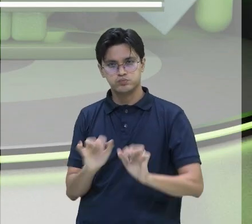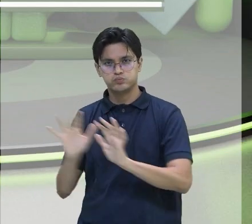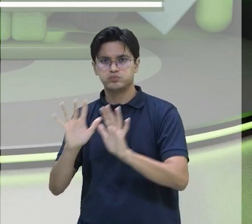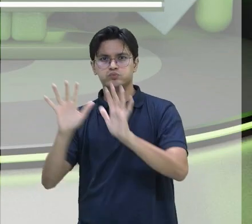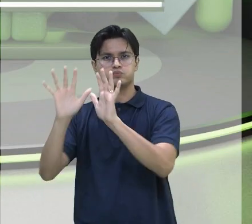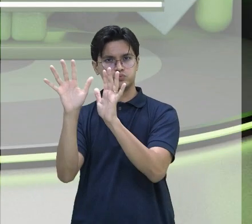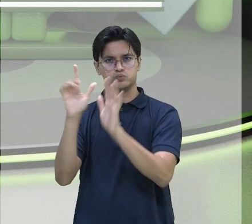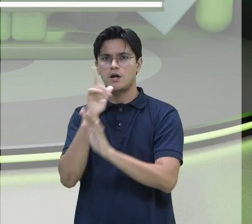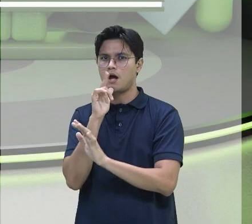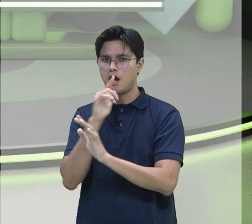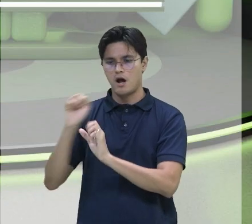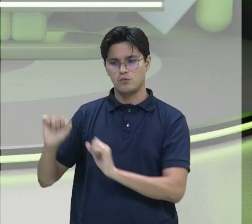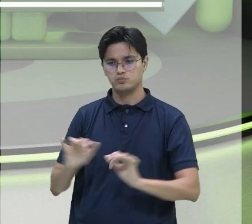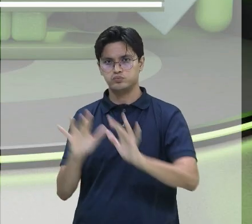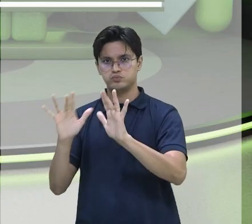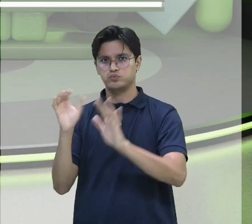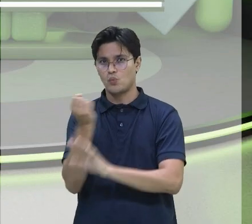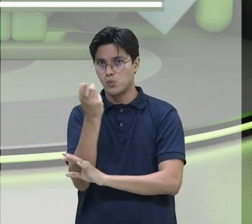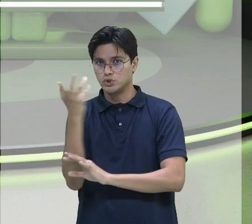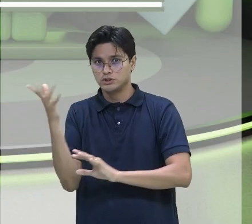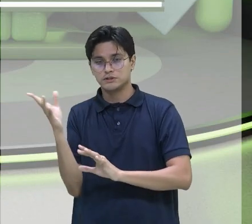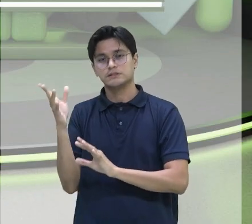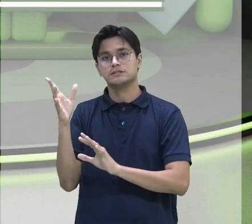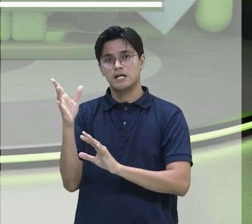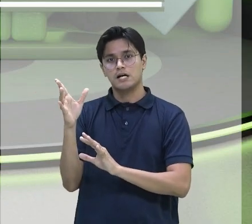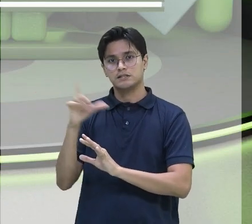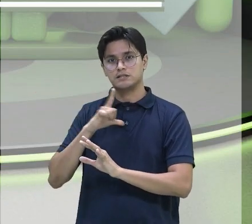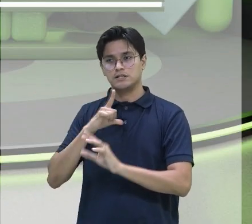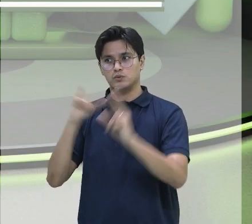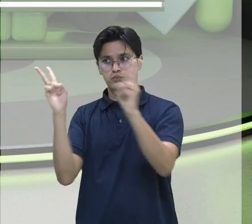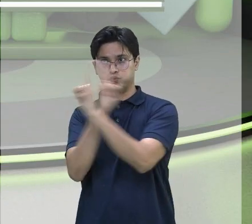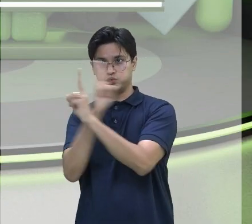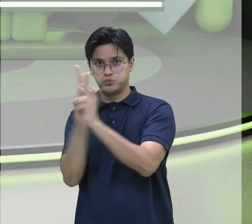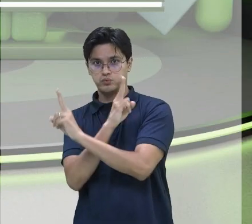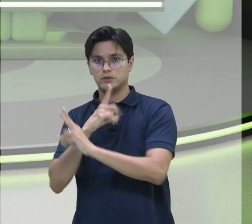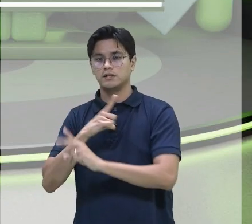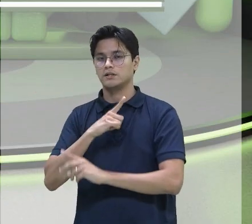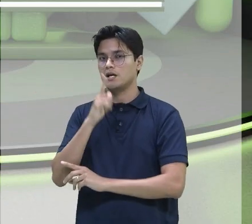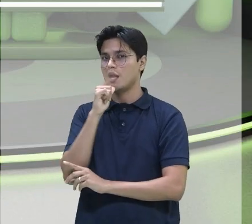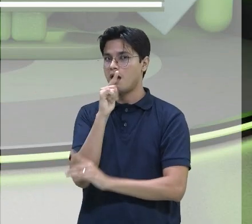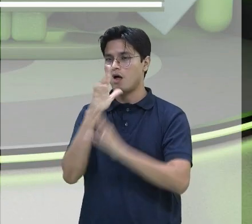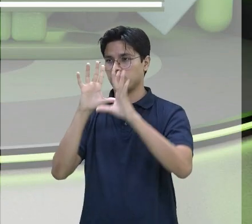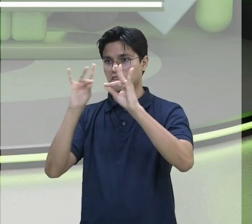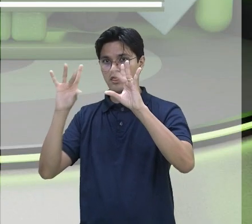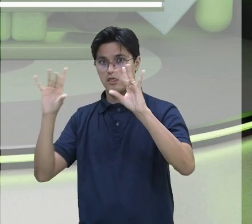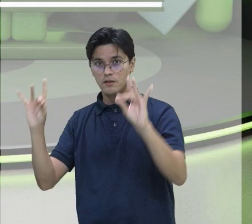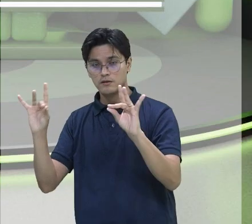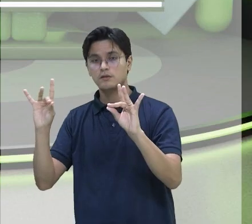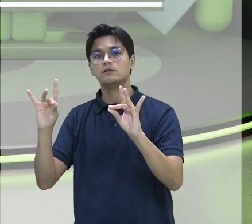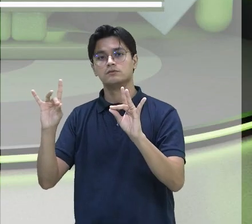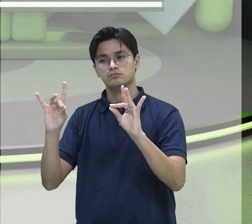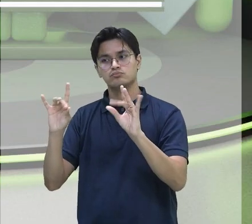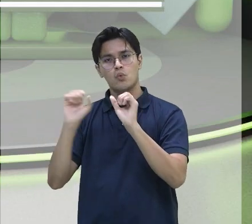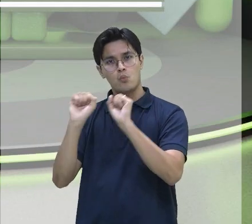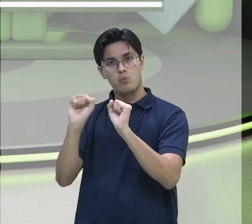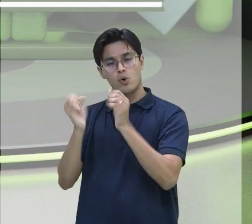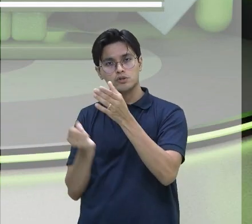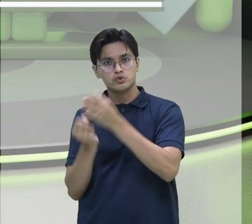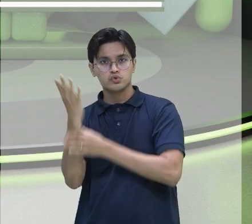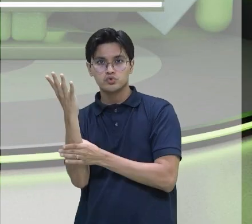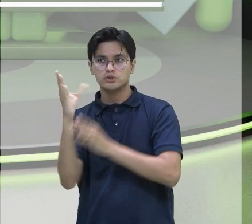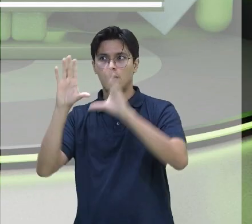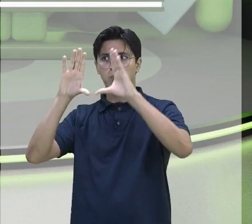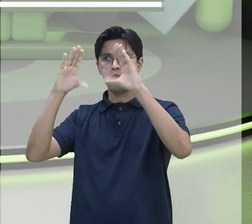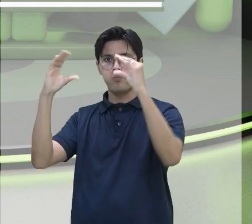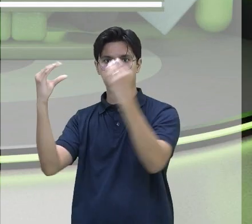de água encontrado no ar atmosférico, certo? Que vai formar ali as nuvens,